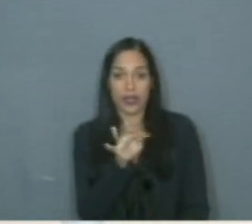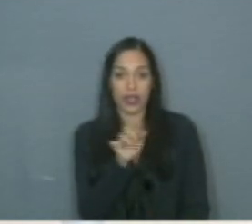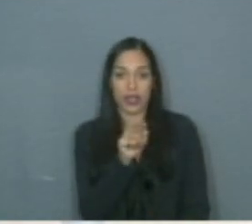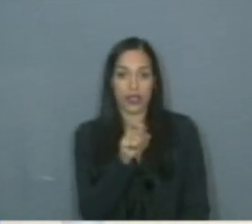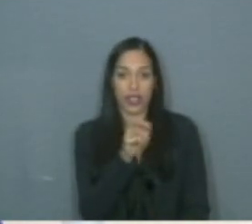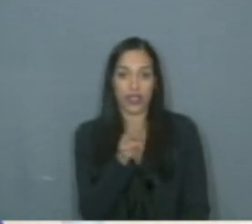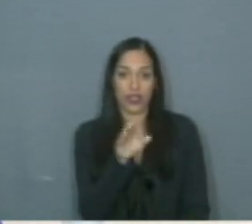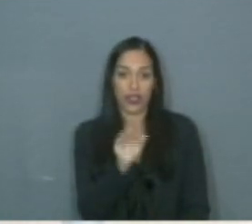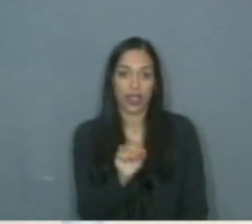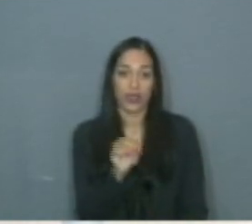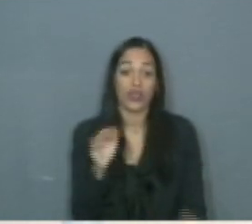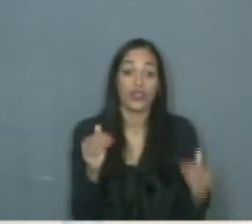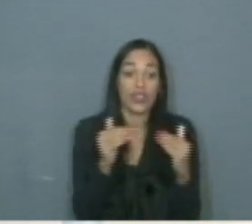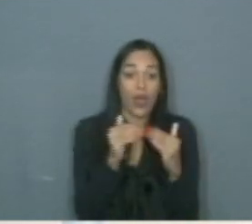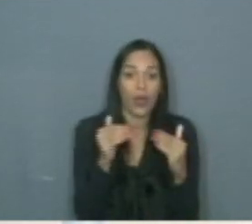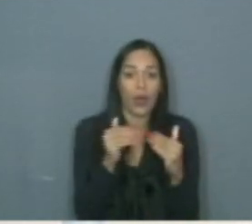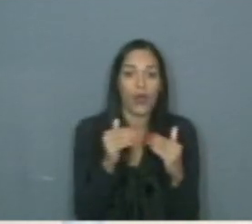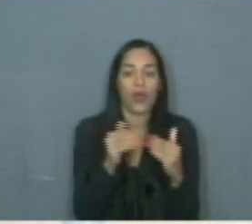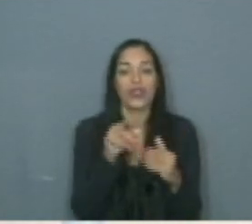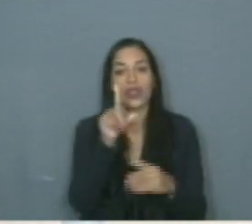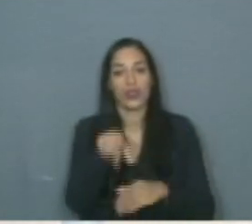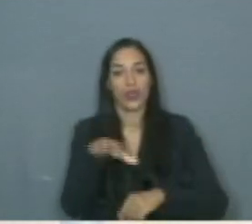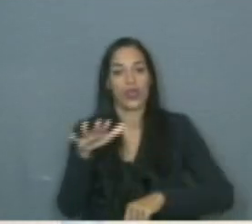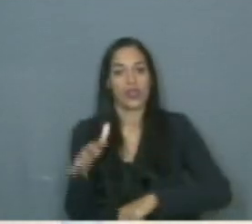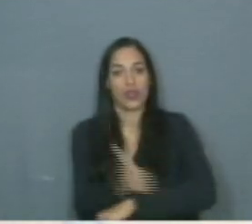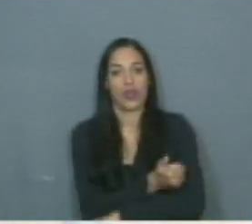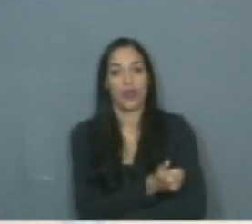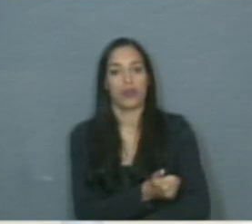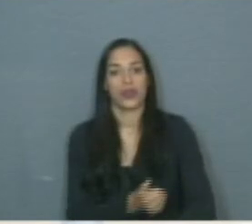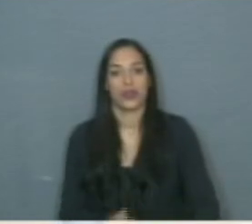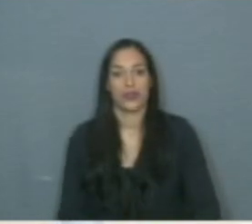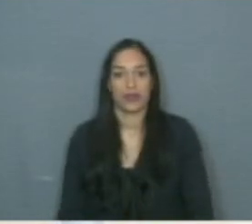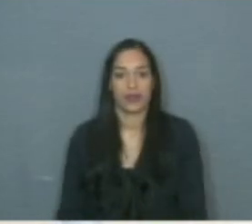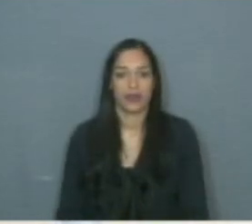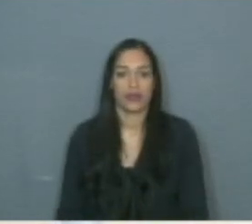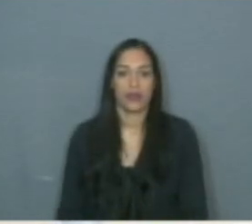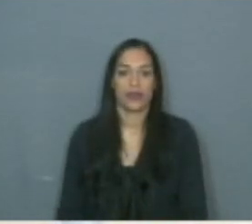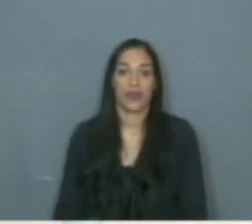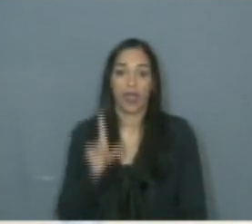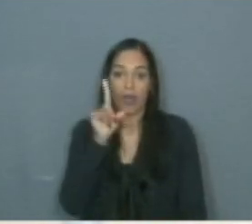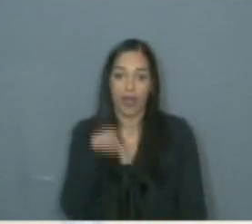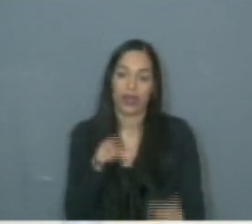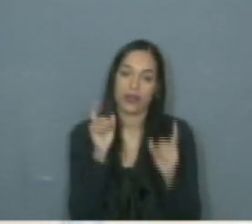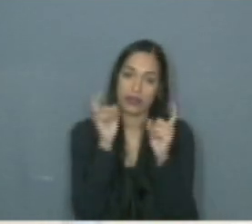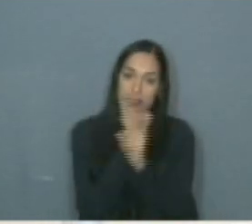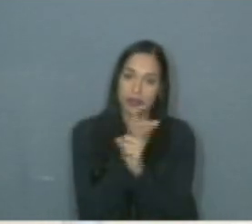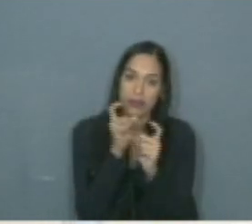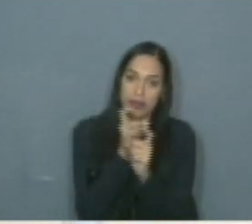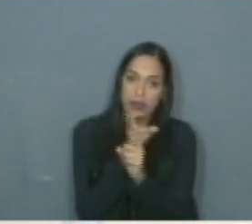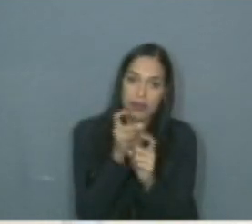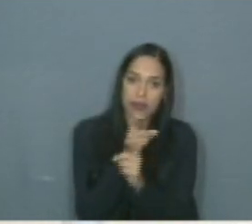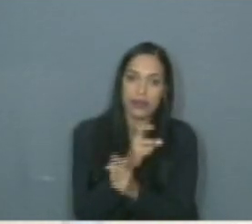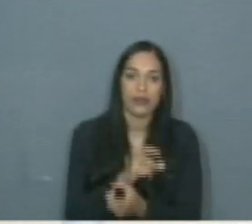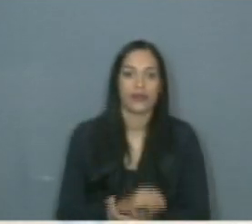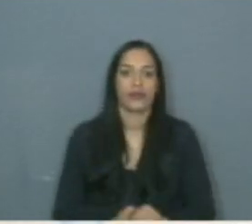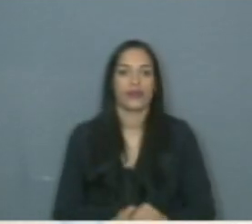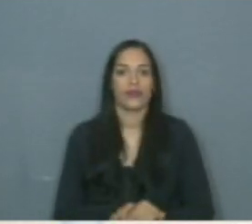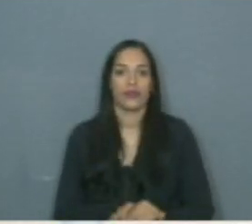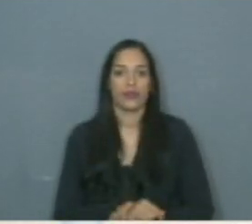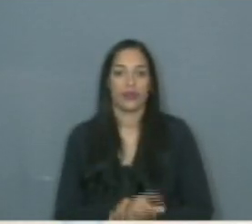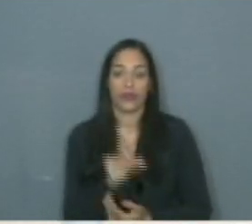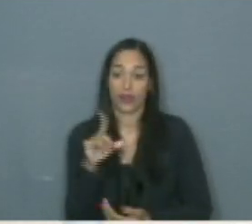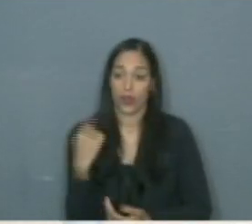está concordando com esse tipo de golpe, com esse tipo de mentira. Então, nós não podemos